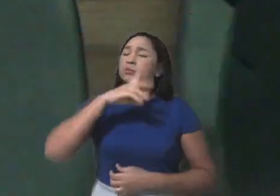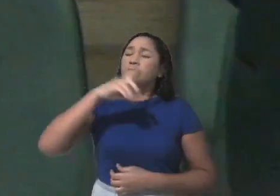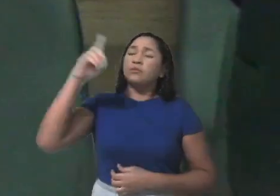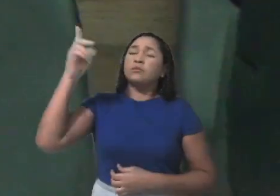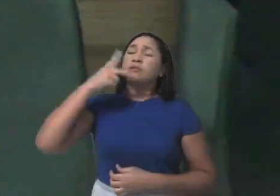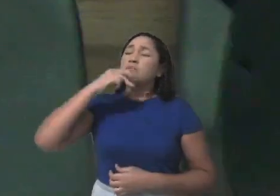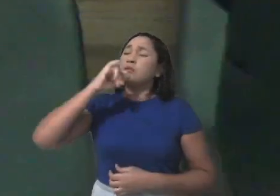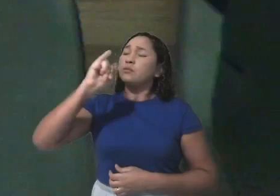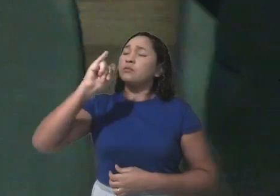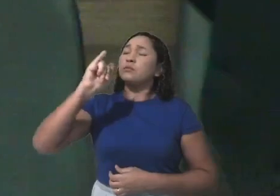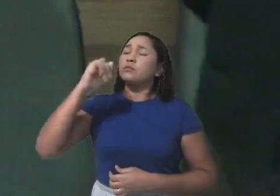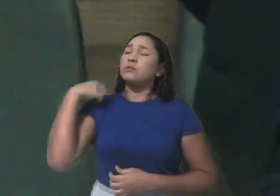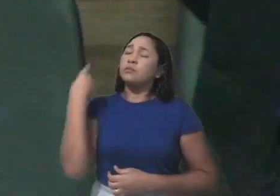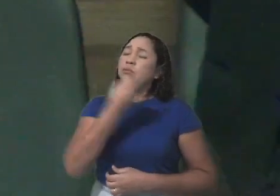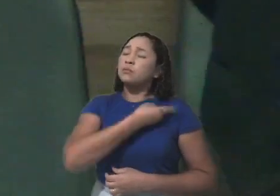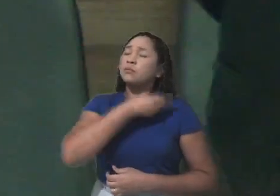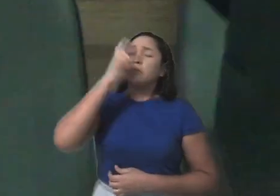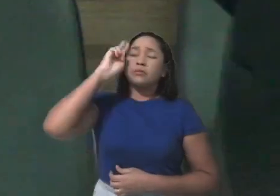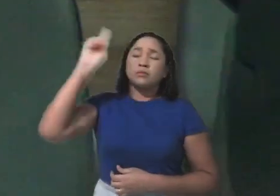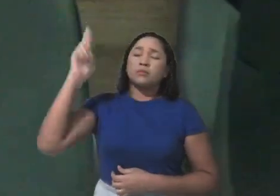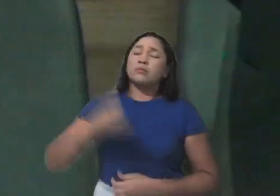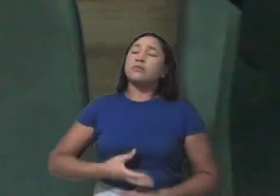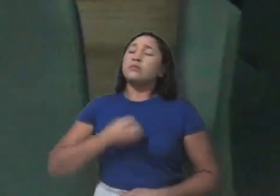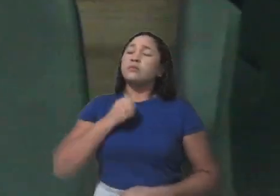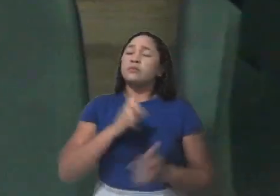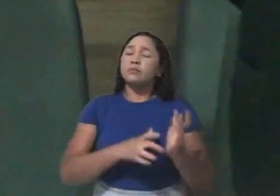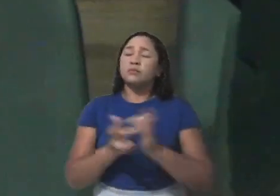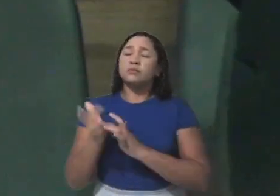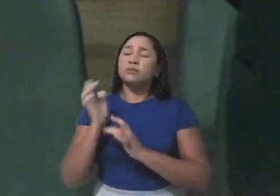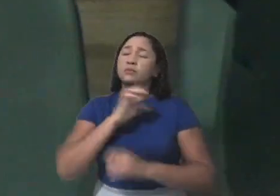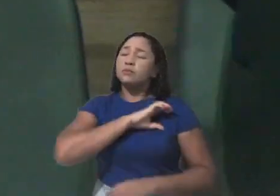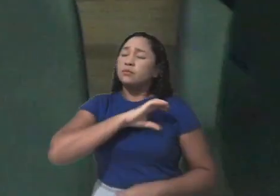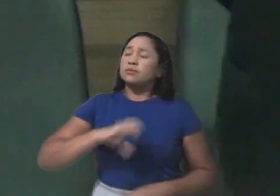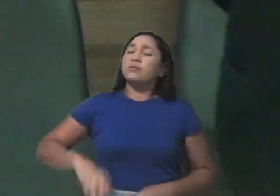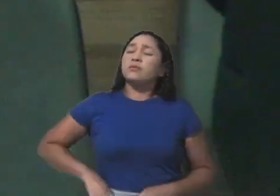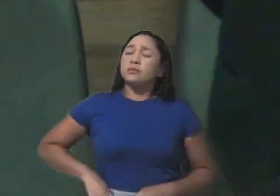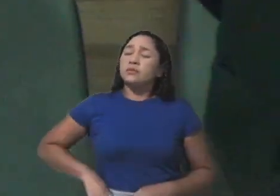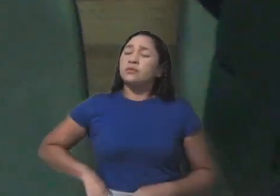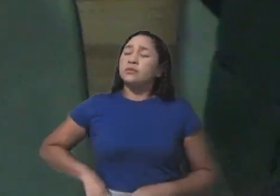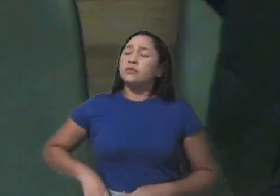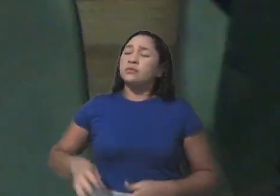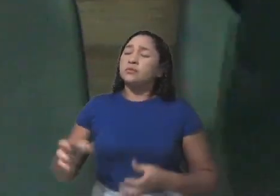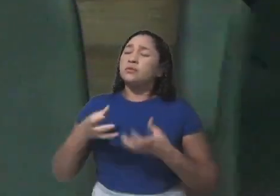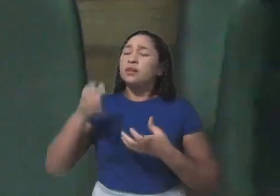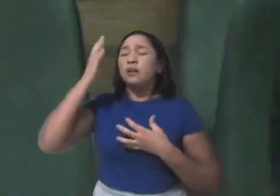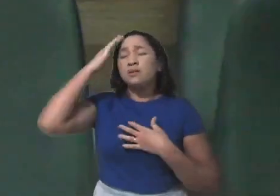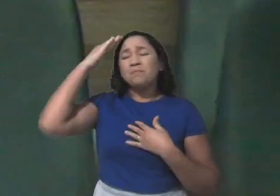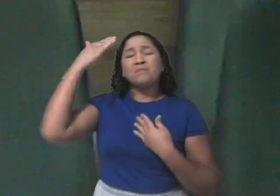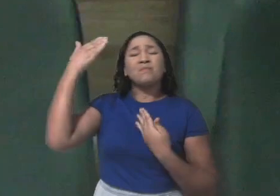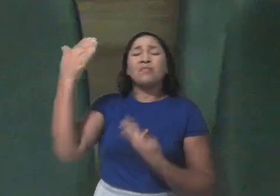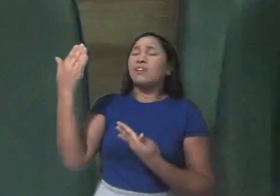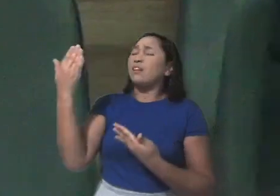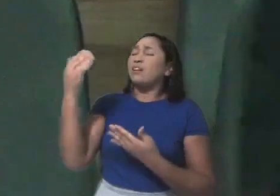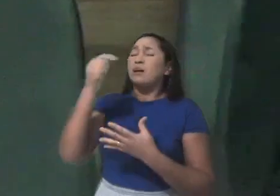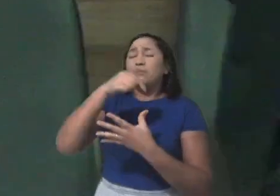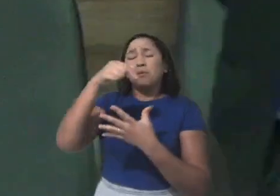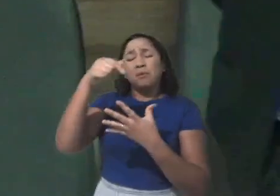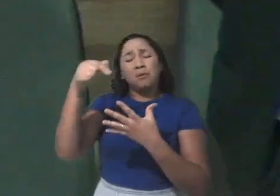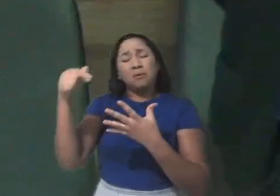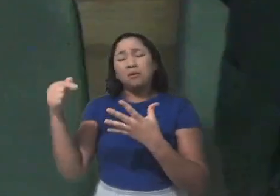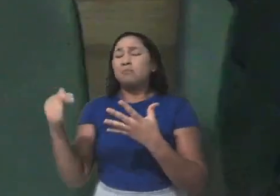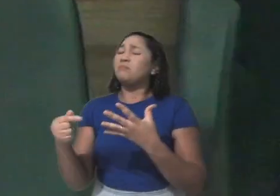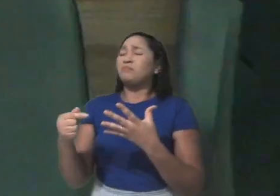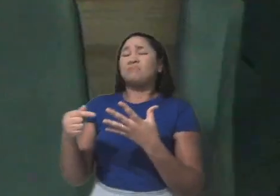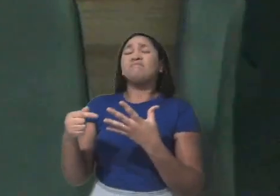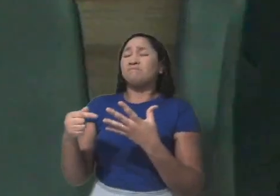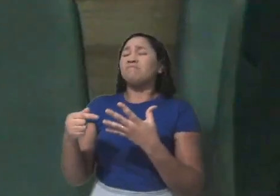de nosso Senhor e Salvador Jesus Cristo. Ó Deus, queremos te agradecer, Senhor, por tudo quanto o Senhor nos